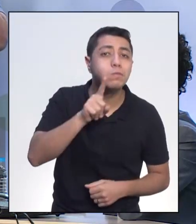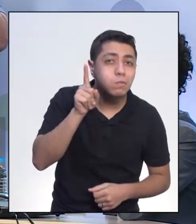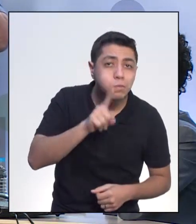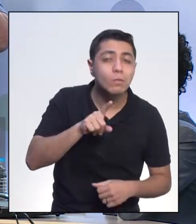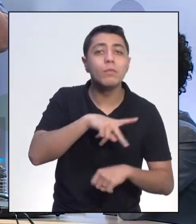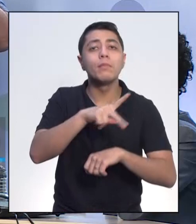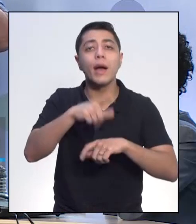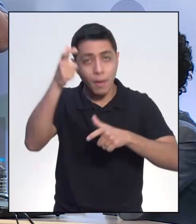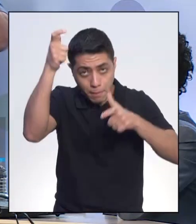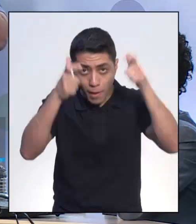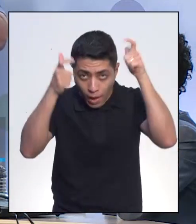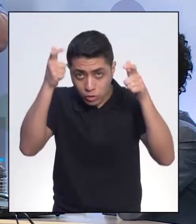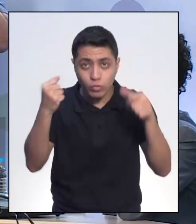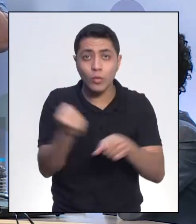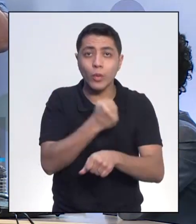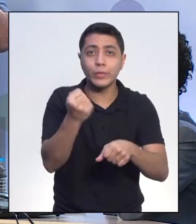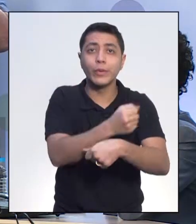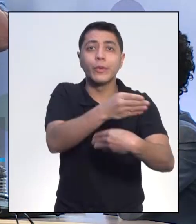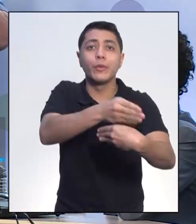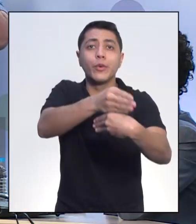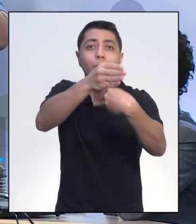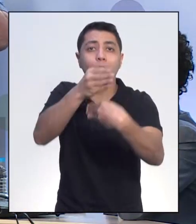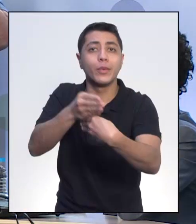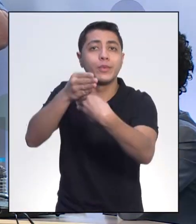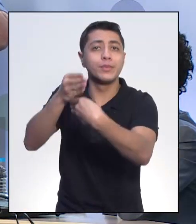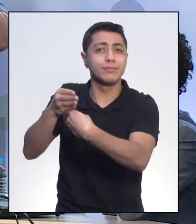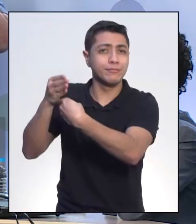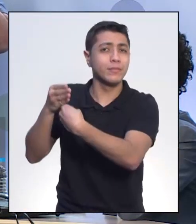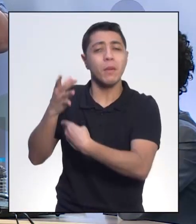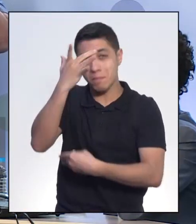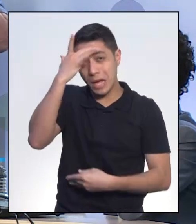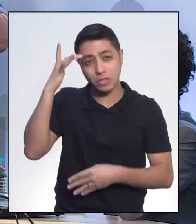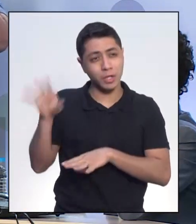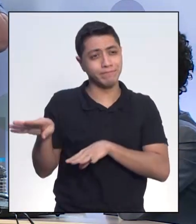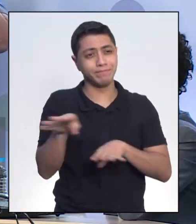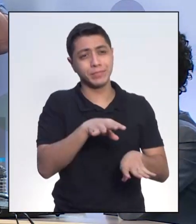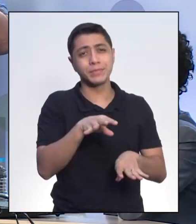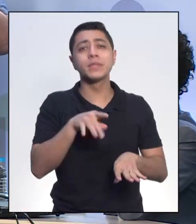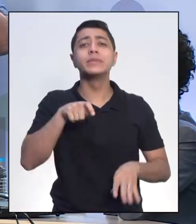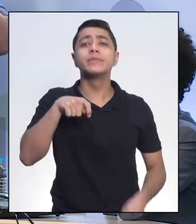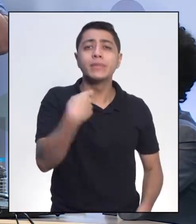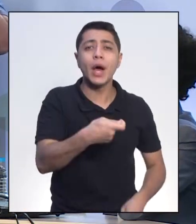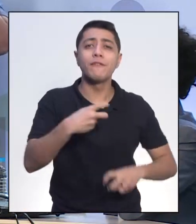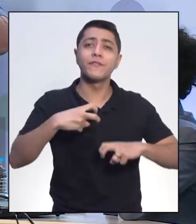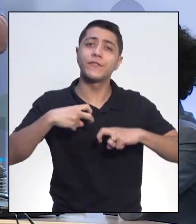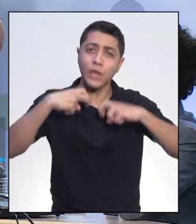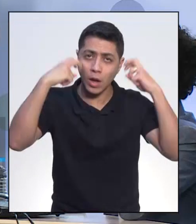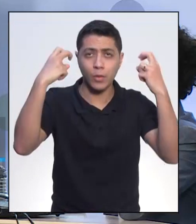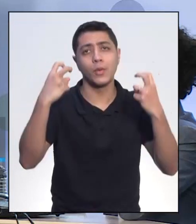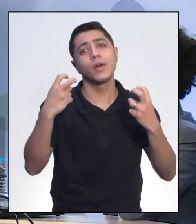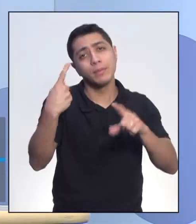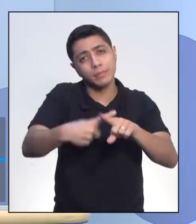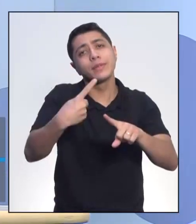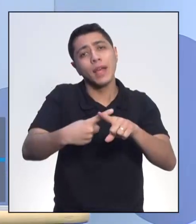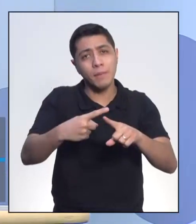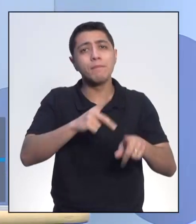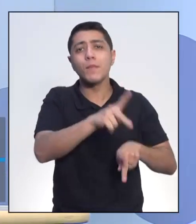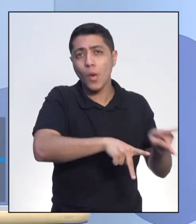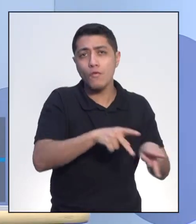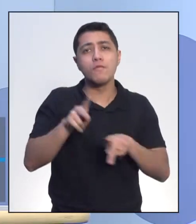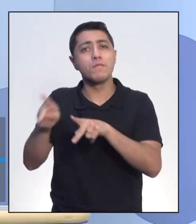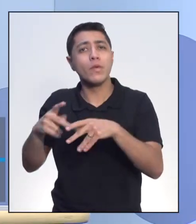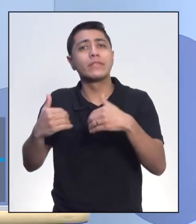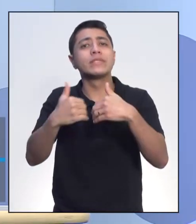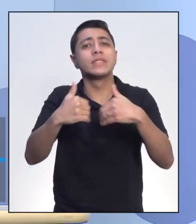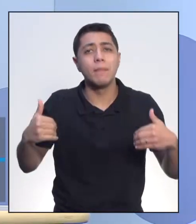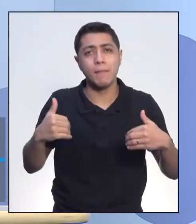porque separam pessoas que vivem nas mesmas regiões. Não deveria ser assim, né, professora? Exatamente. Inclusive, uma indicação de filme